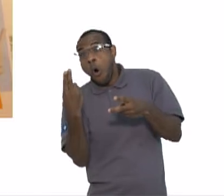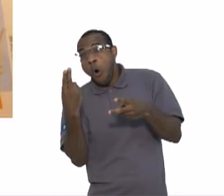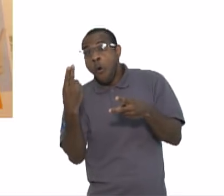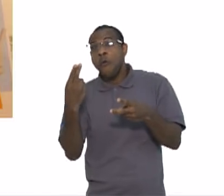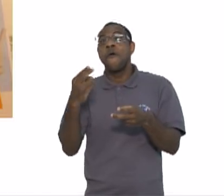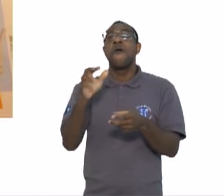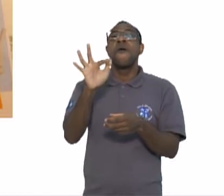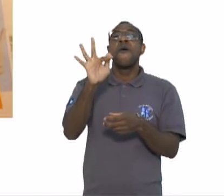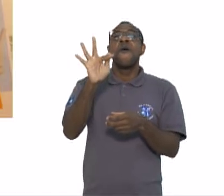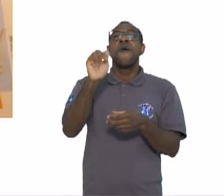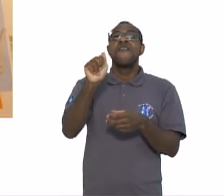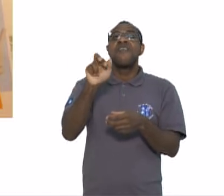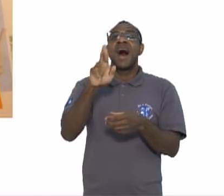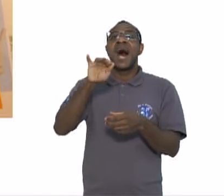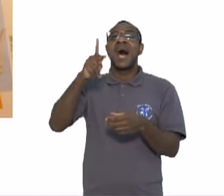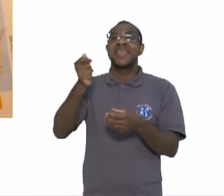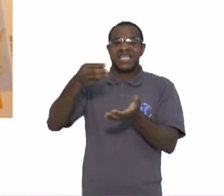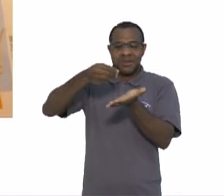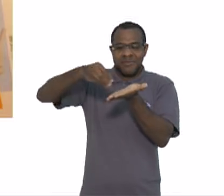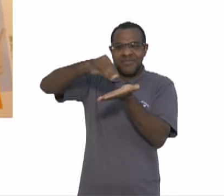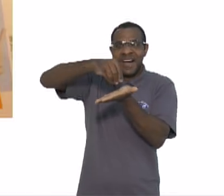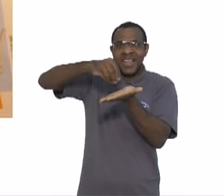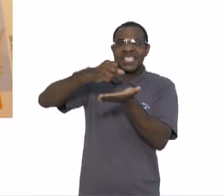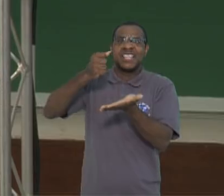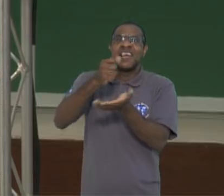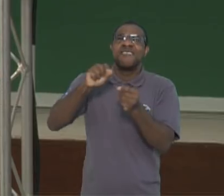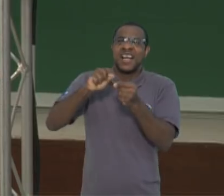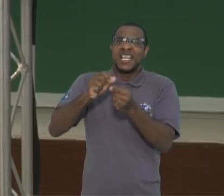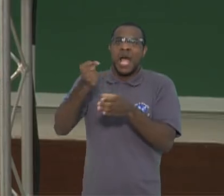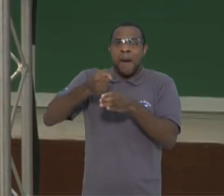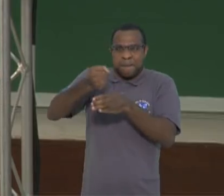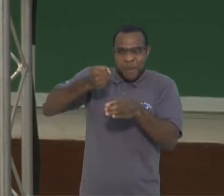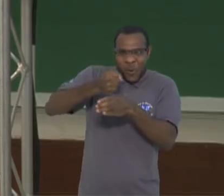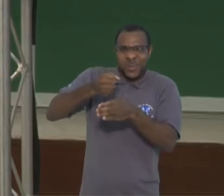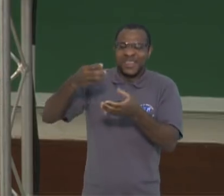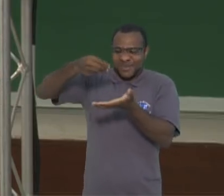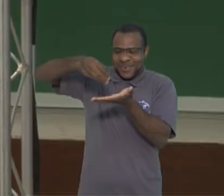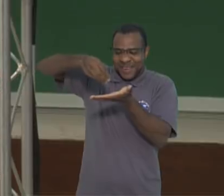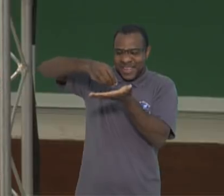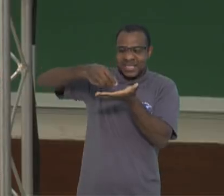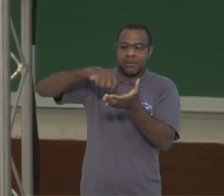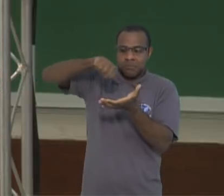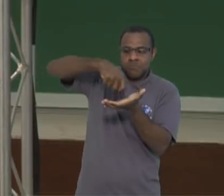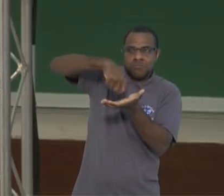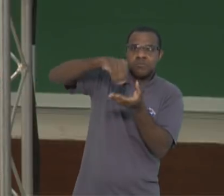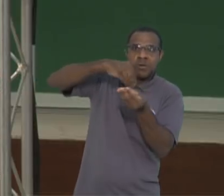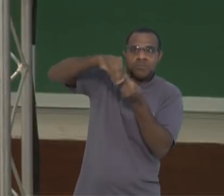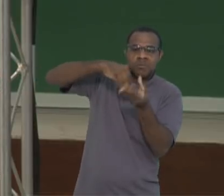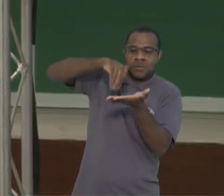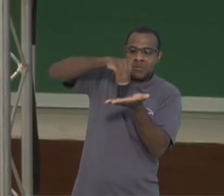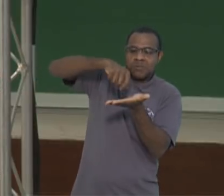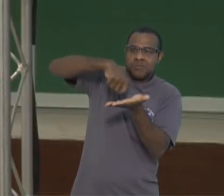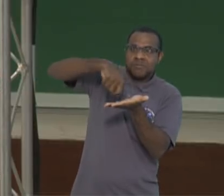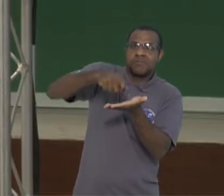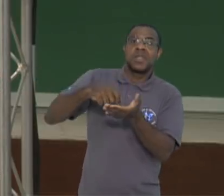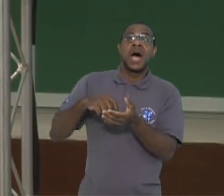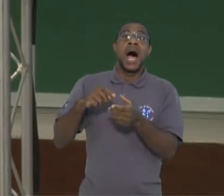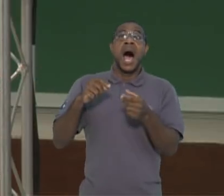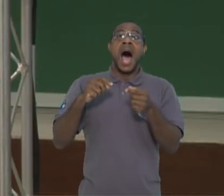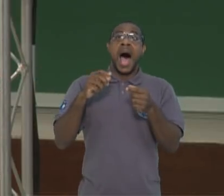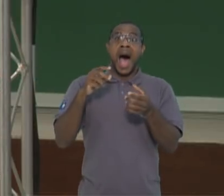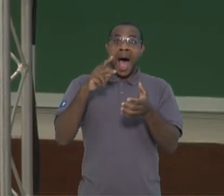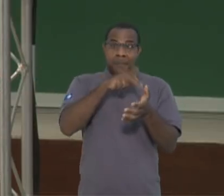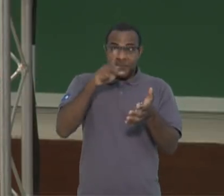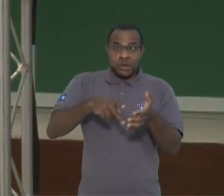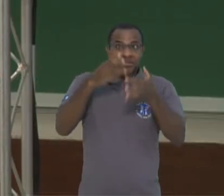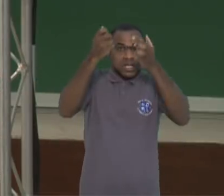potes pequenos para colocar as tintas, tá? Então, a professora vai dar um tempinho para vocês copiarem e a professora vai explicando passo a passo para